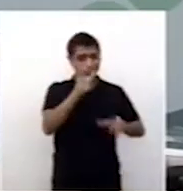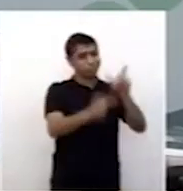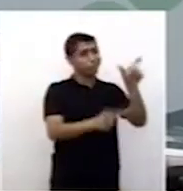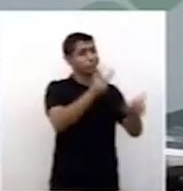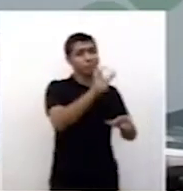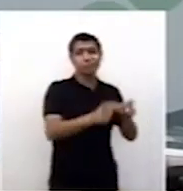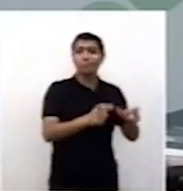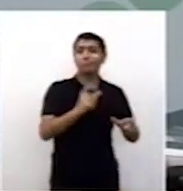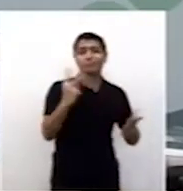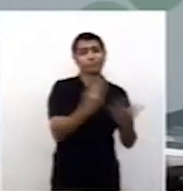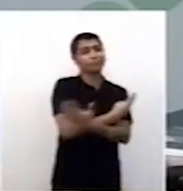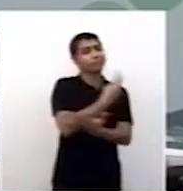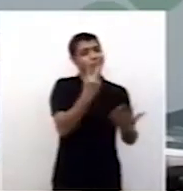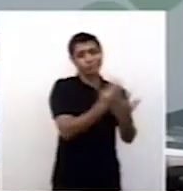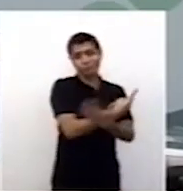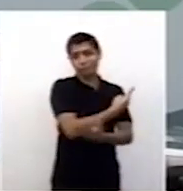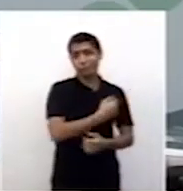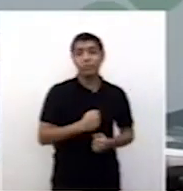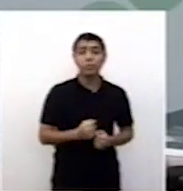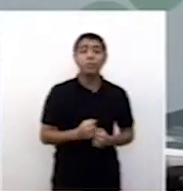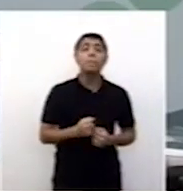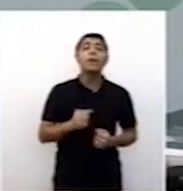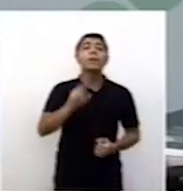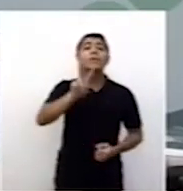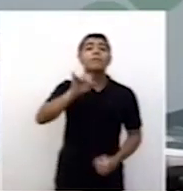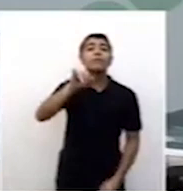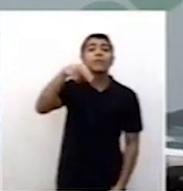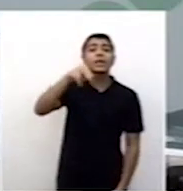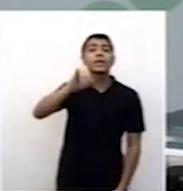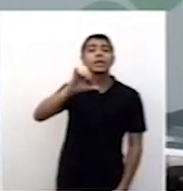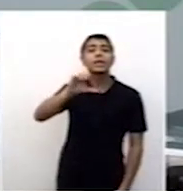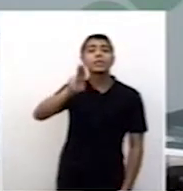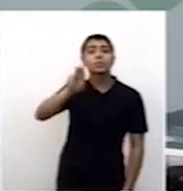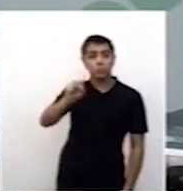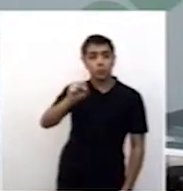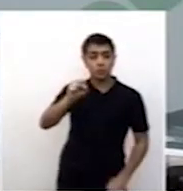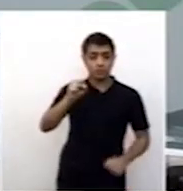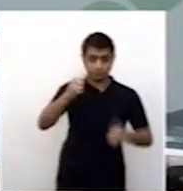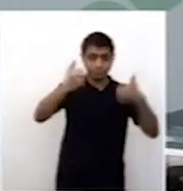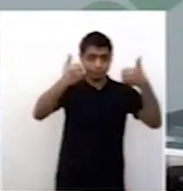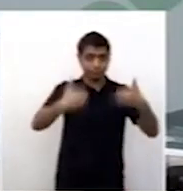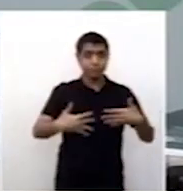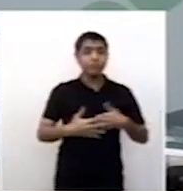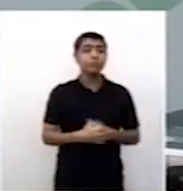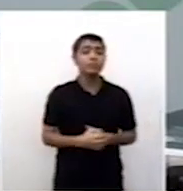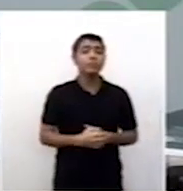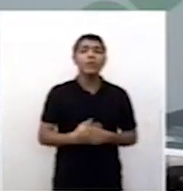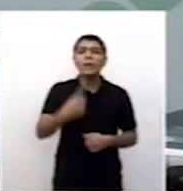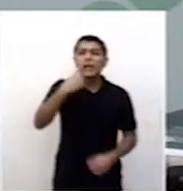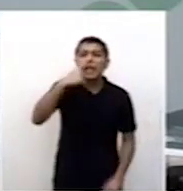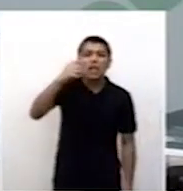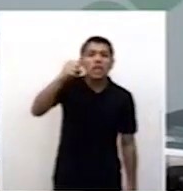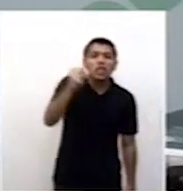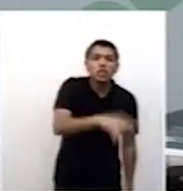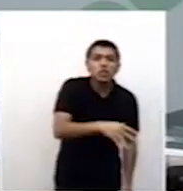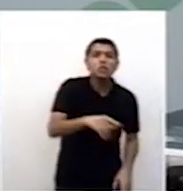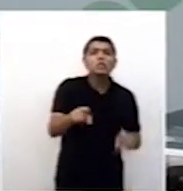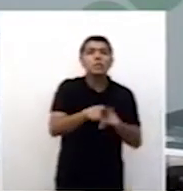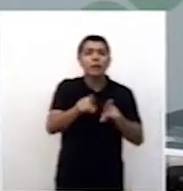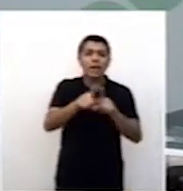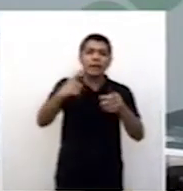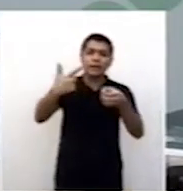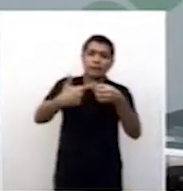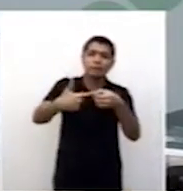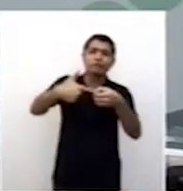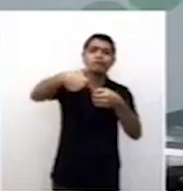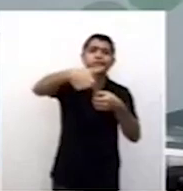o Vinícius, ele está colocando que com lixo, né, e gasolina, né,